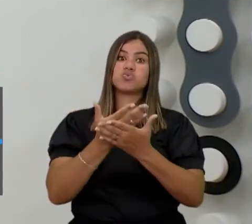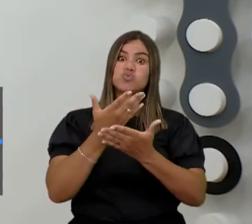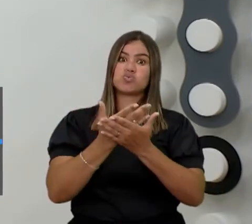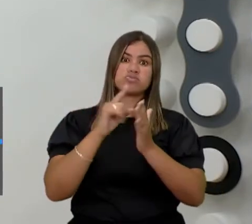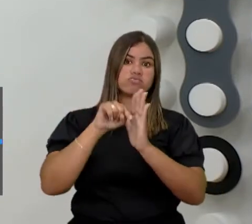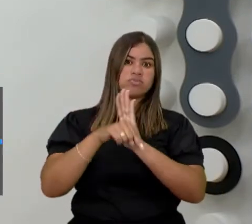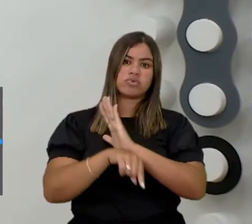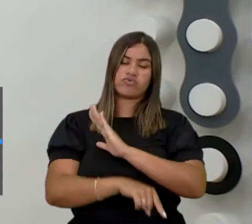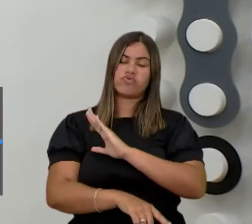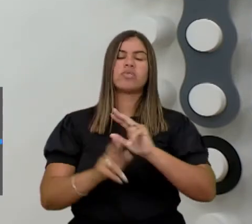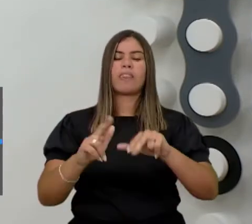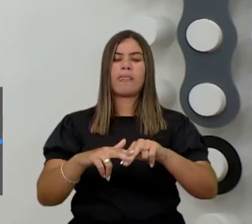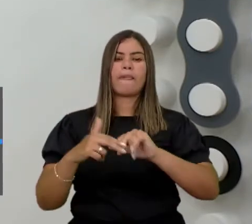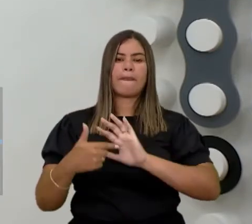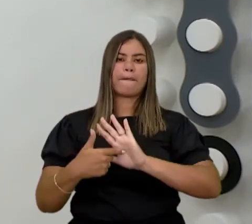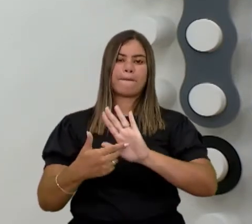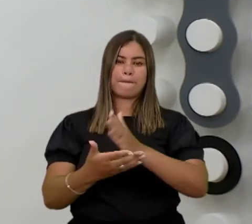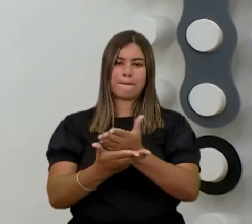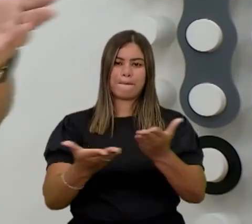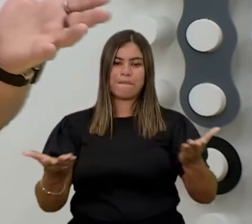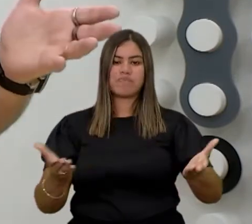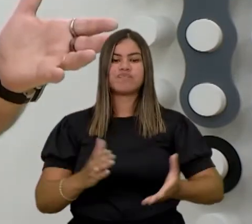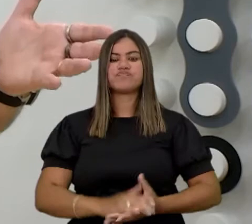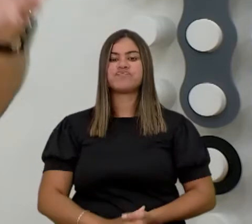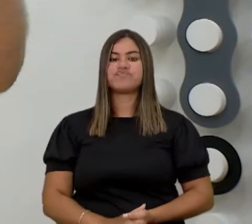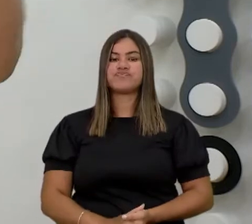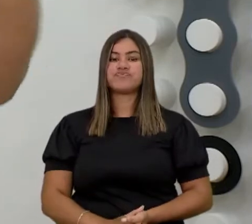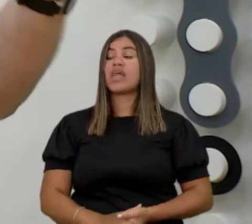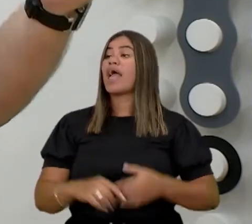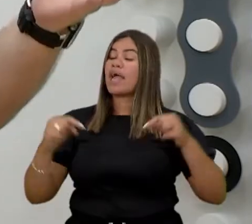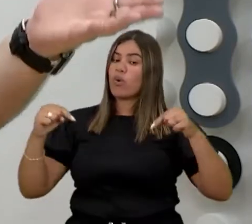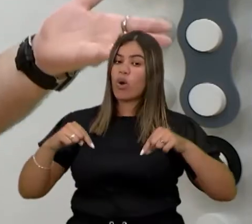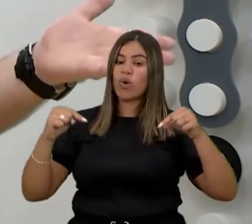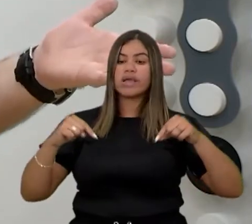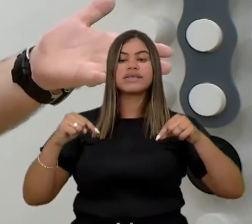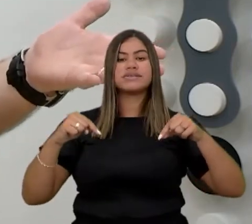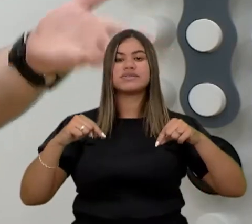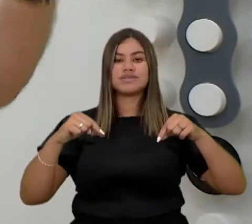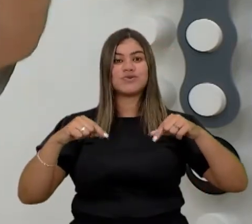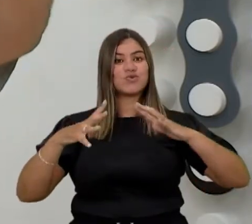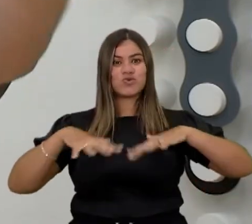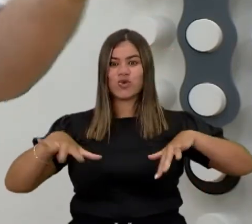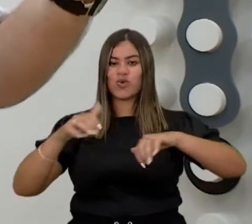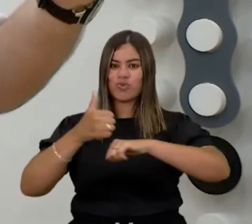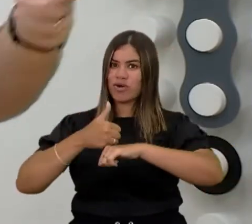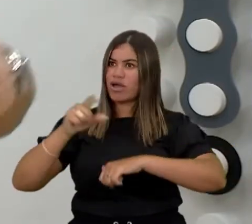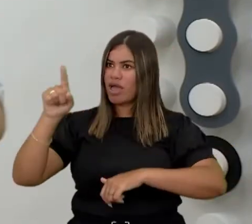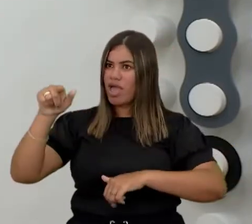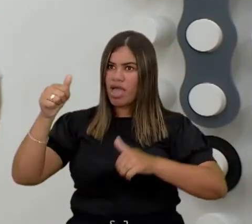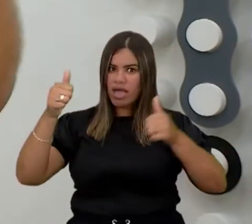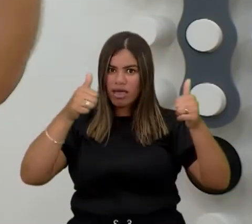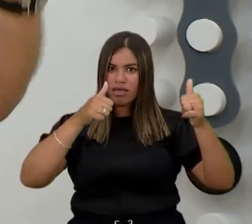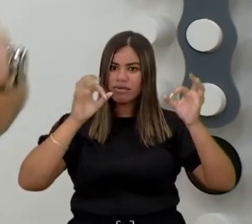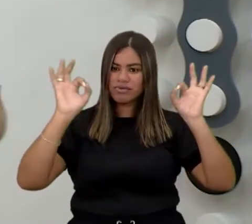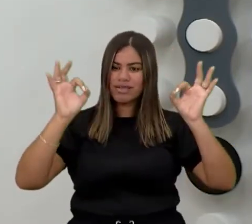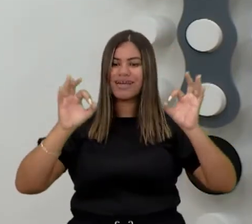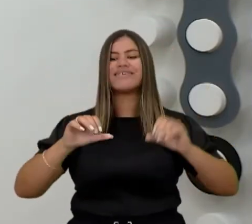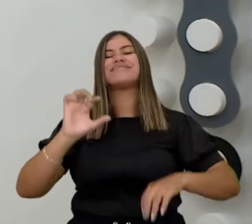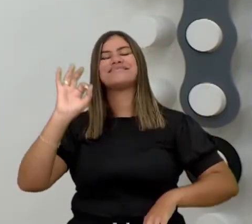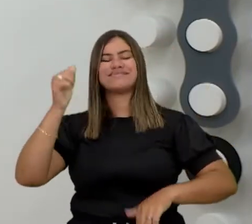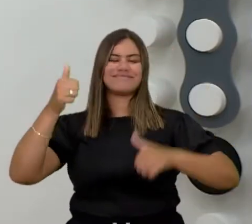importante retratar para vocês. É que nem aqui no estúdio, todo mundo aqui é profissional, é ou não é? Dá o positivo aí, isso aí,